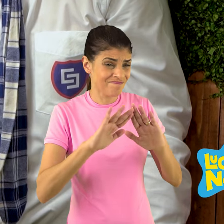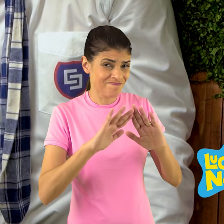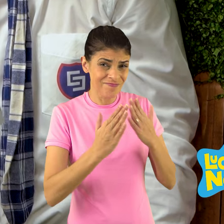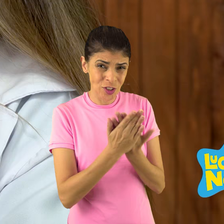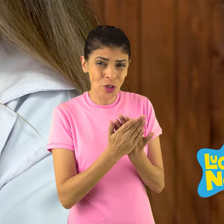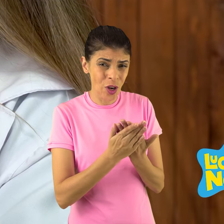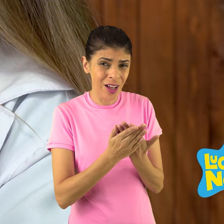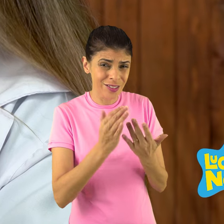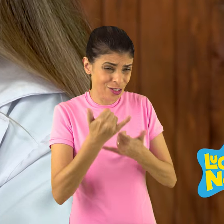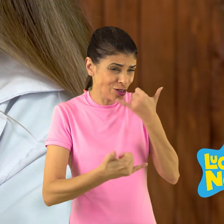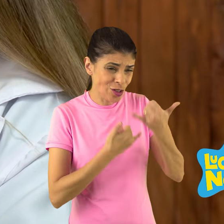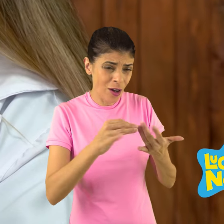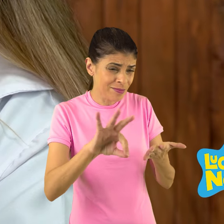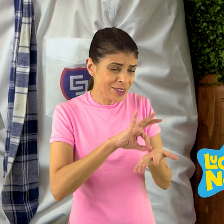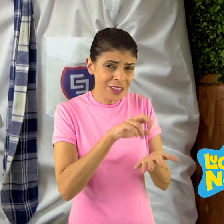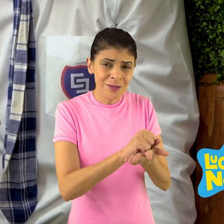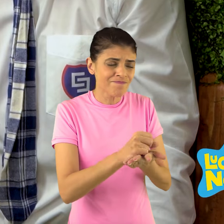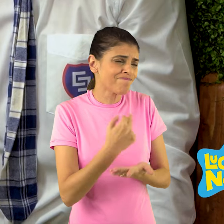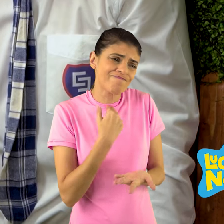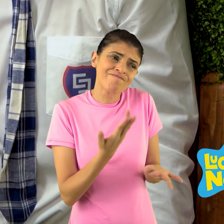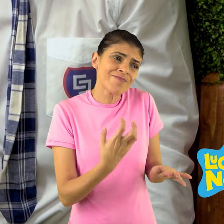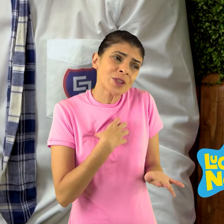escolares. Sinto muito.